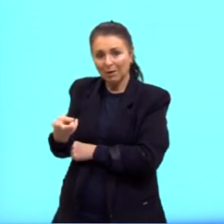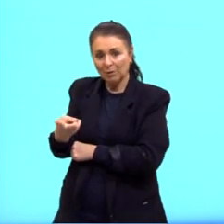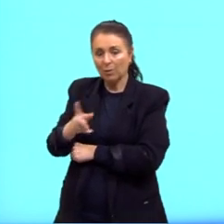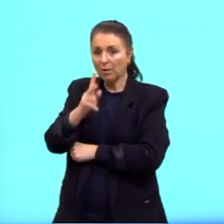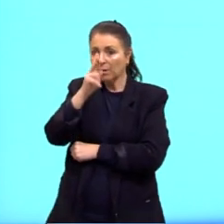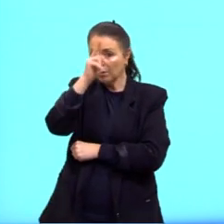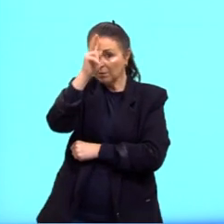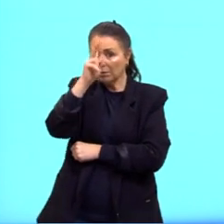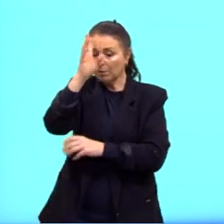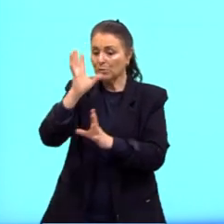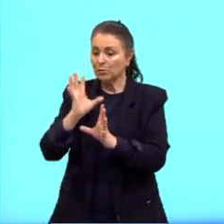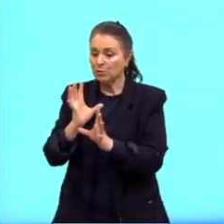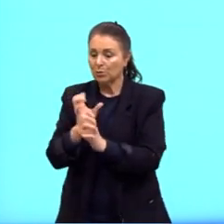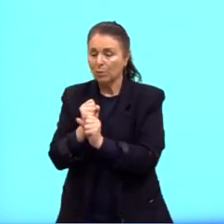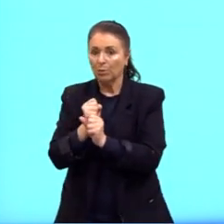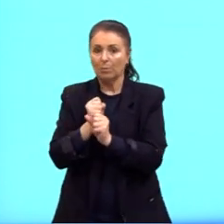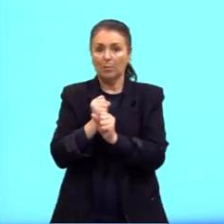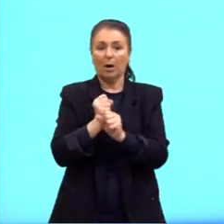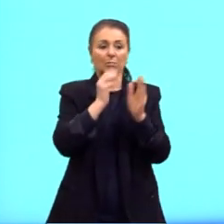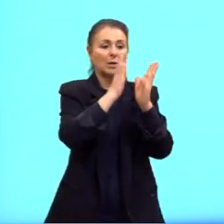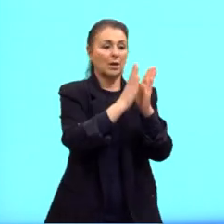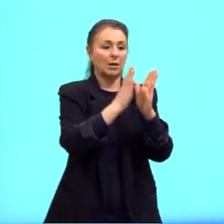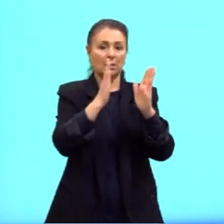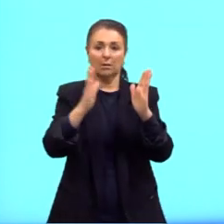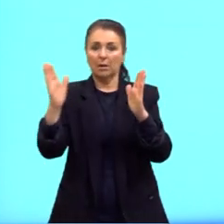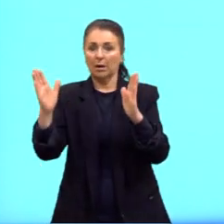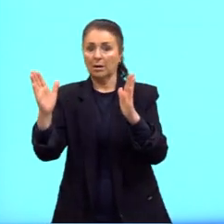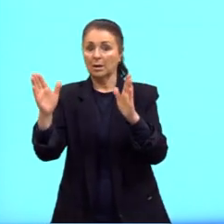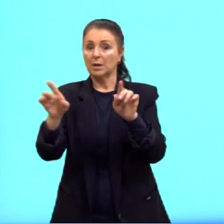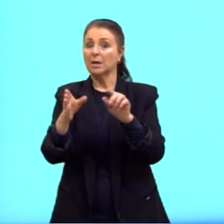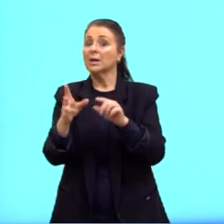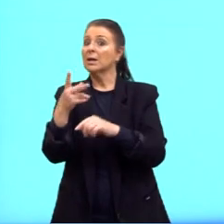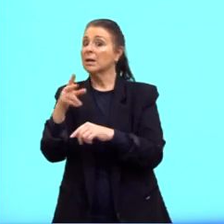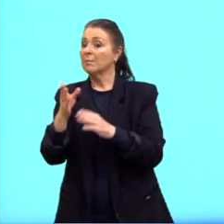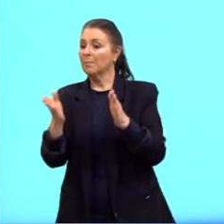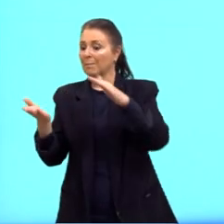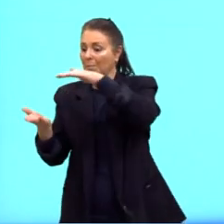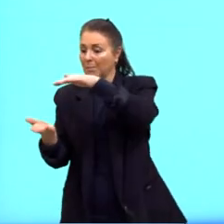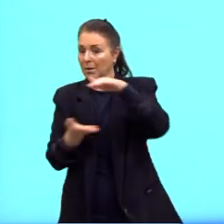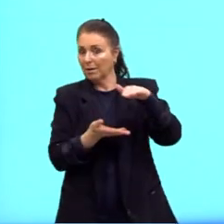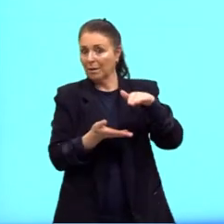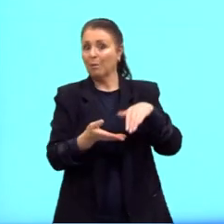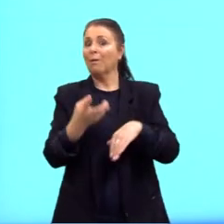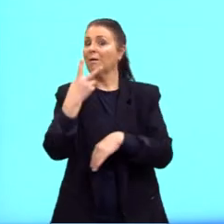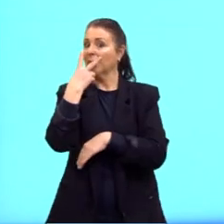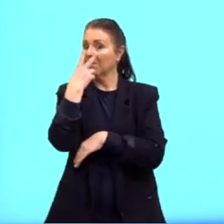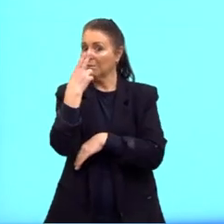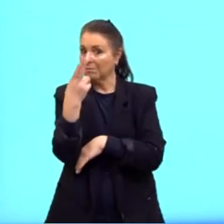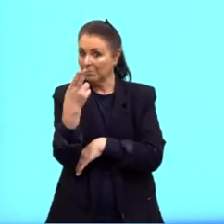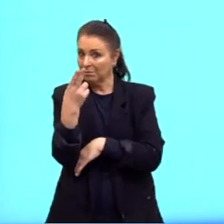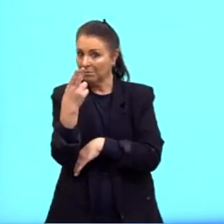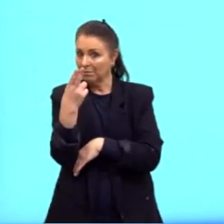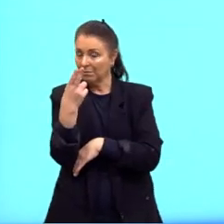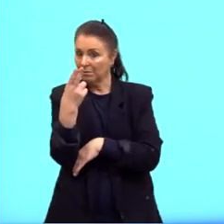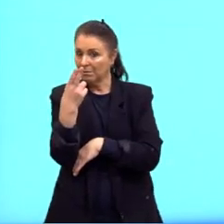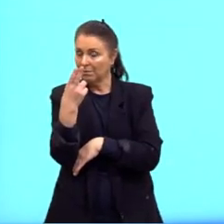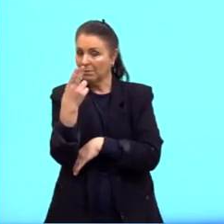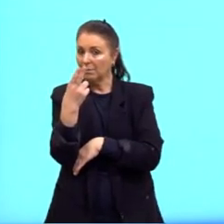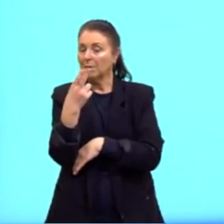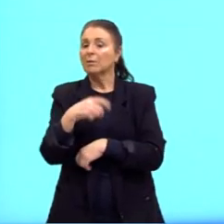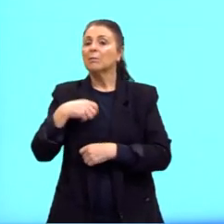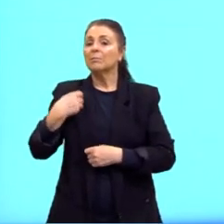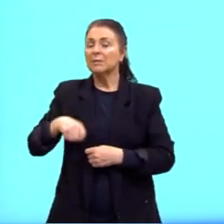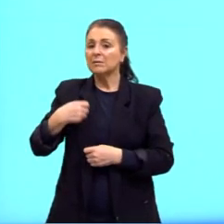atenção a gente soma em série e ela é igual em paralelo tá isso isso aqui é